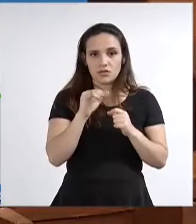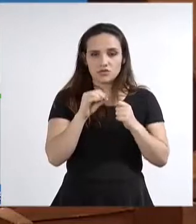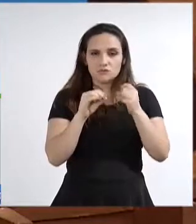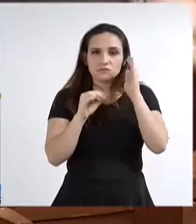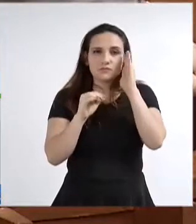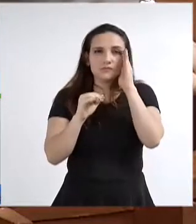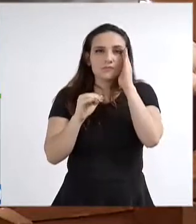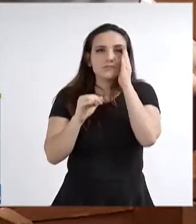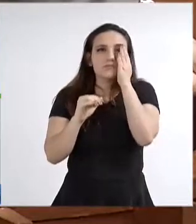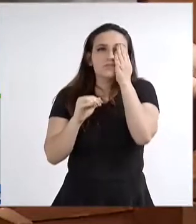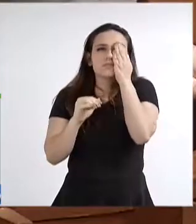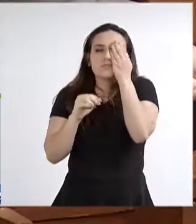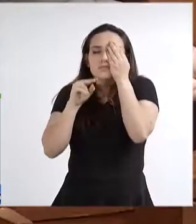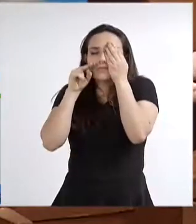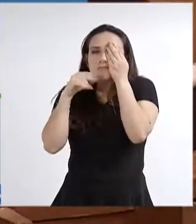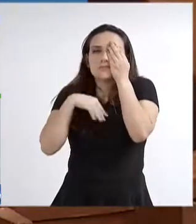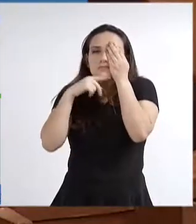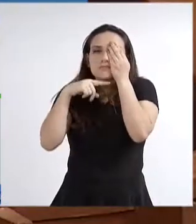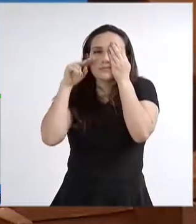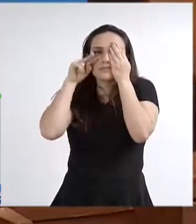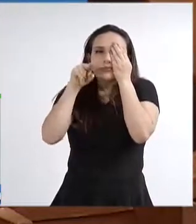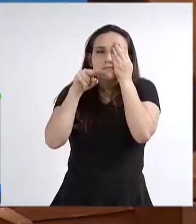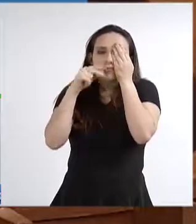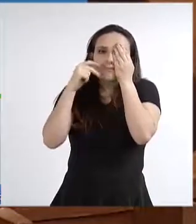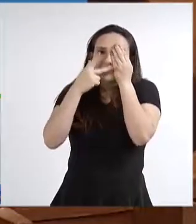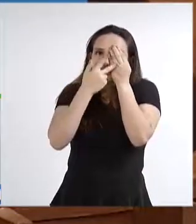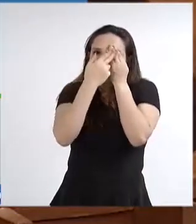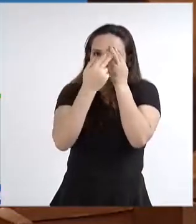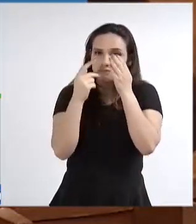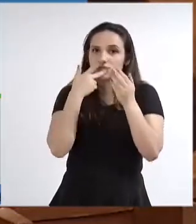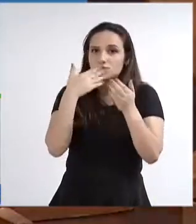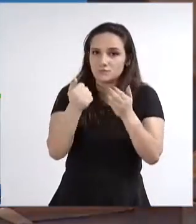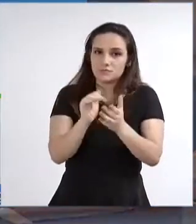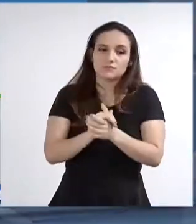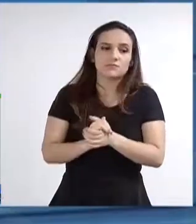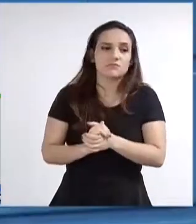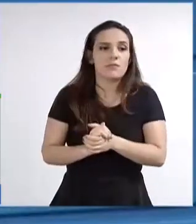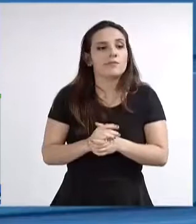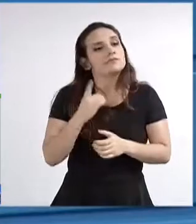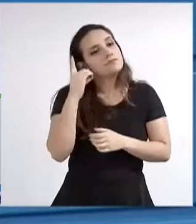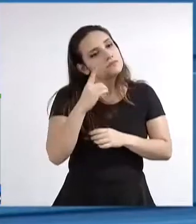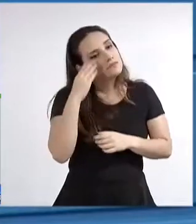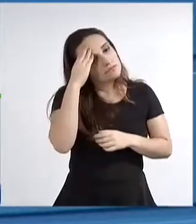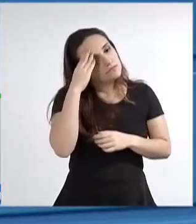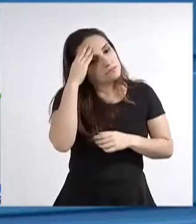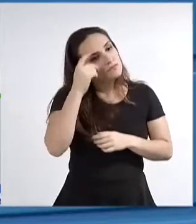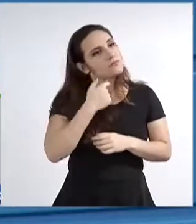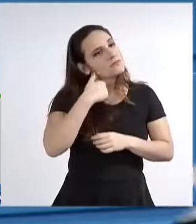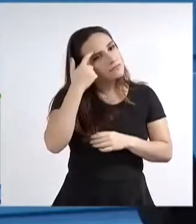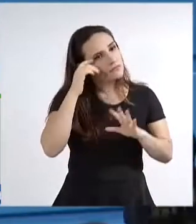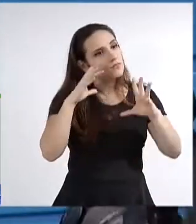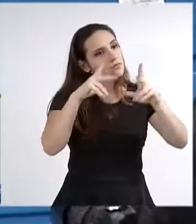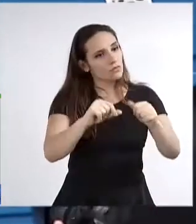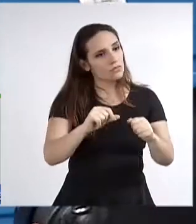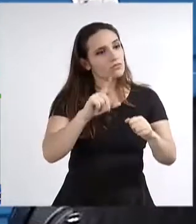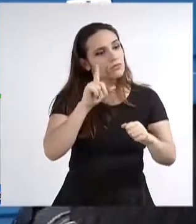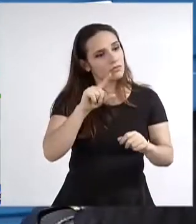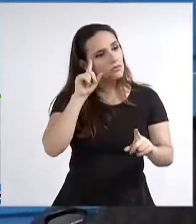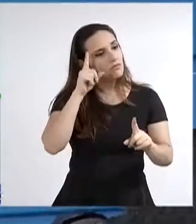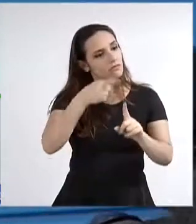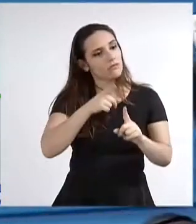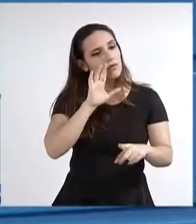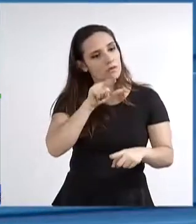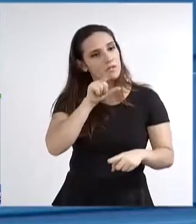de enxergar, concedo uma parte a Vossa Excelência. Deputado Barbosinha, com certeza toda ação em prol da saúde